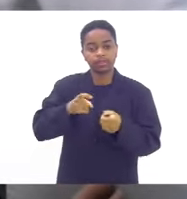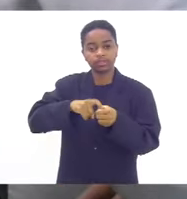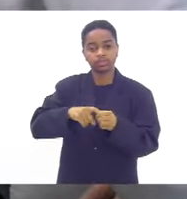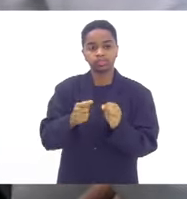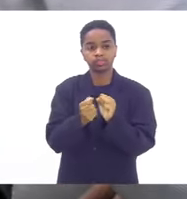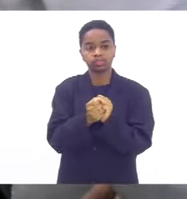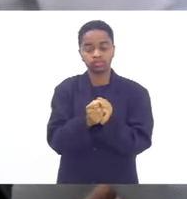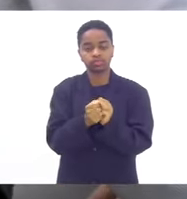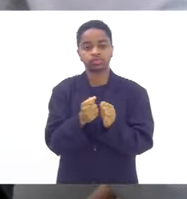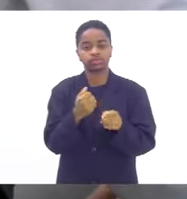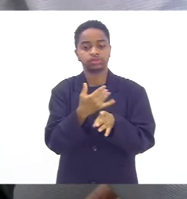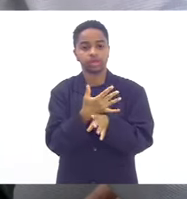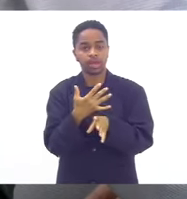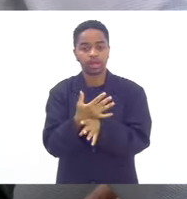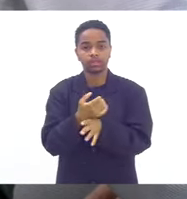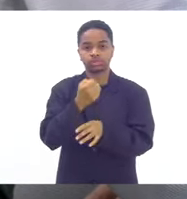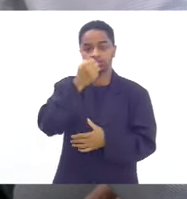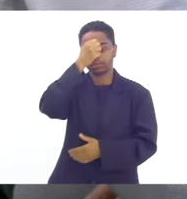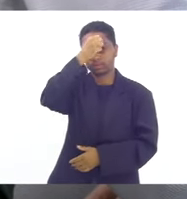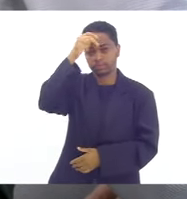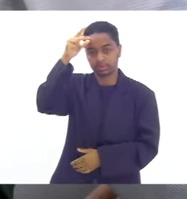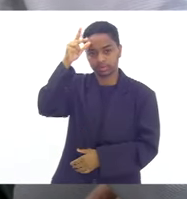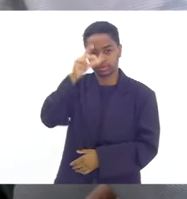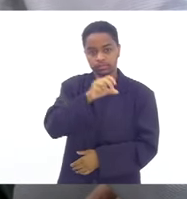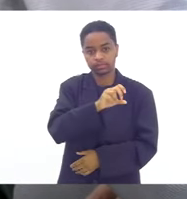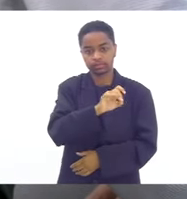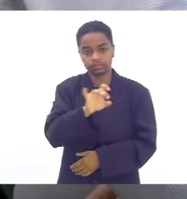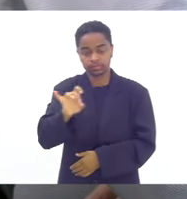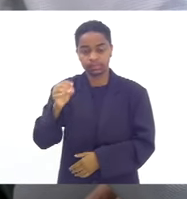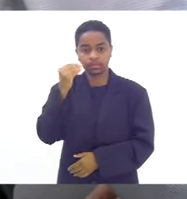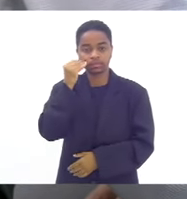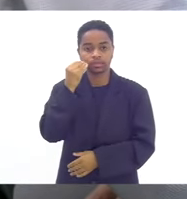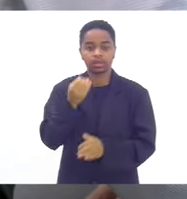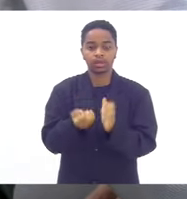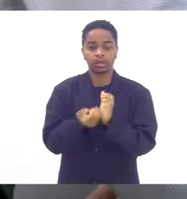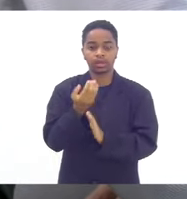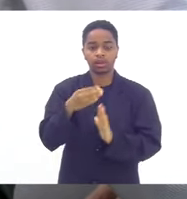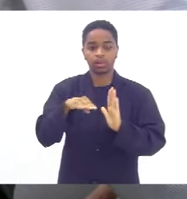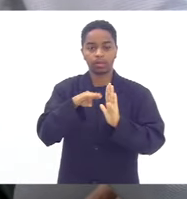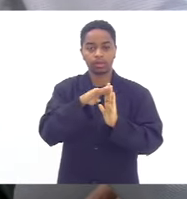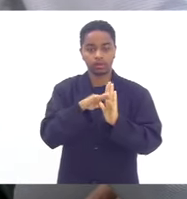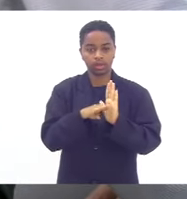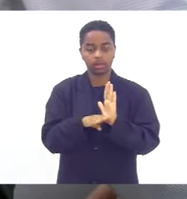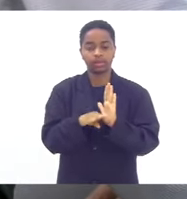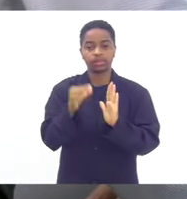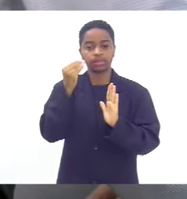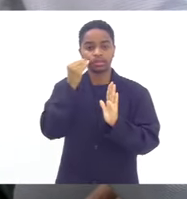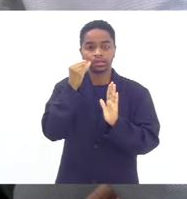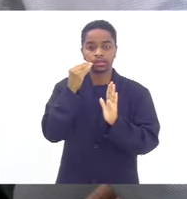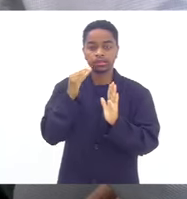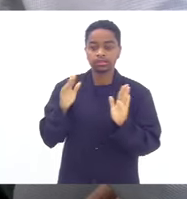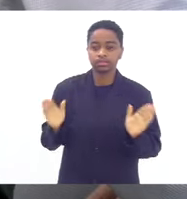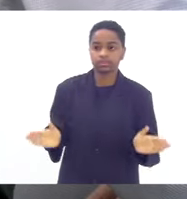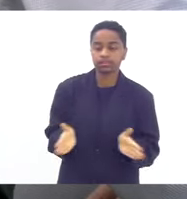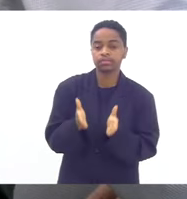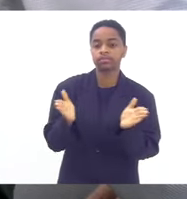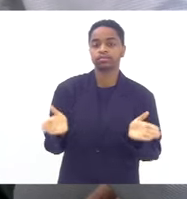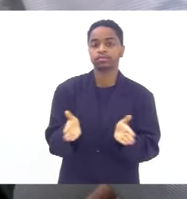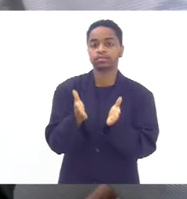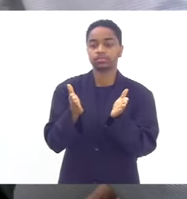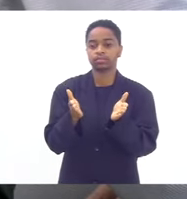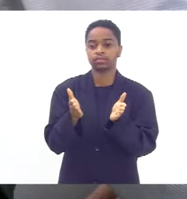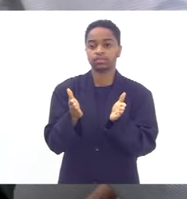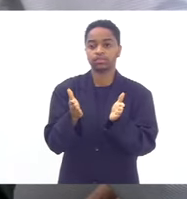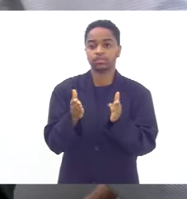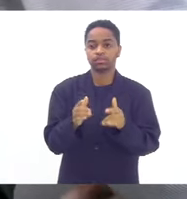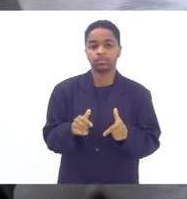com as prefeituras, para um programa de... para a gente incentivar um mutirão de podas. A gente tem